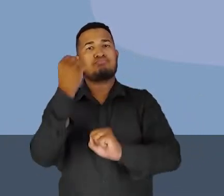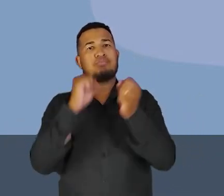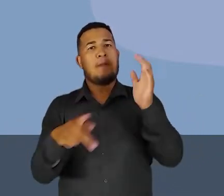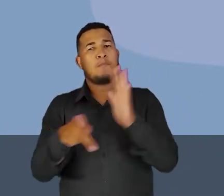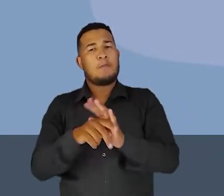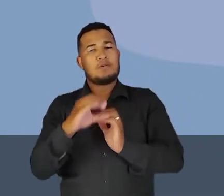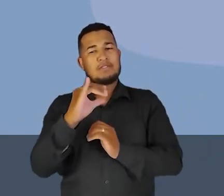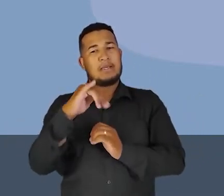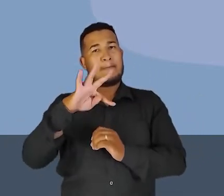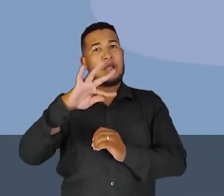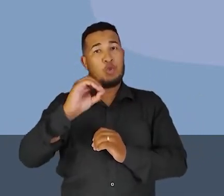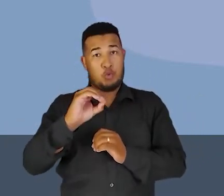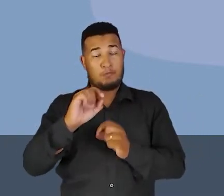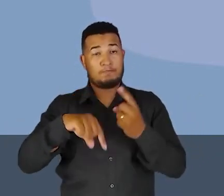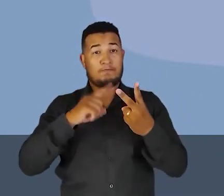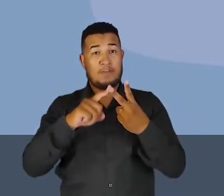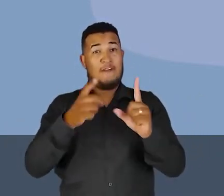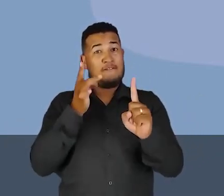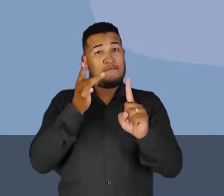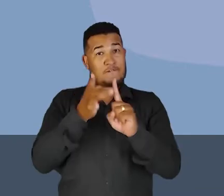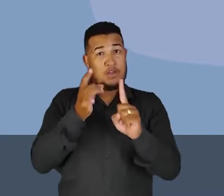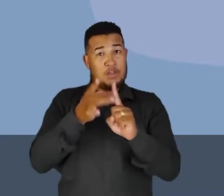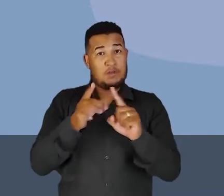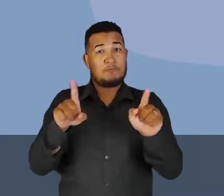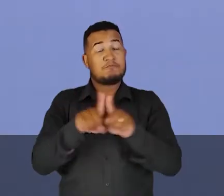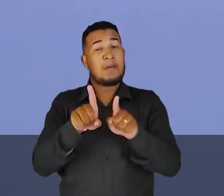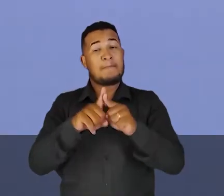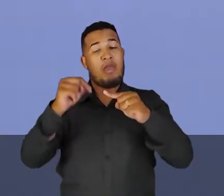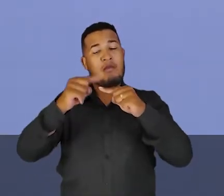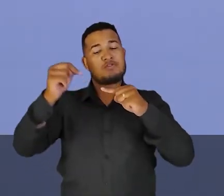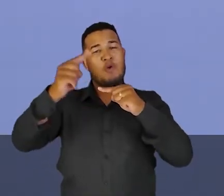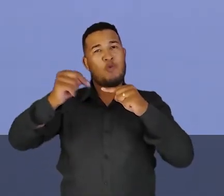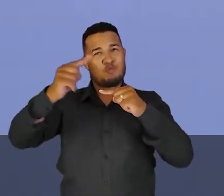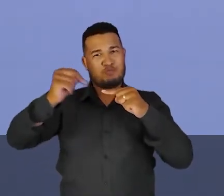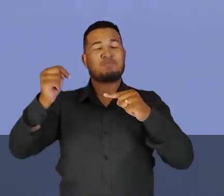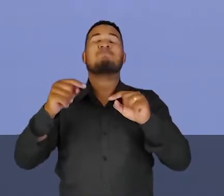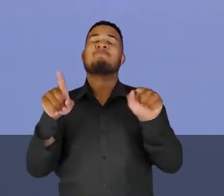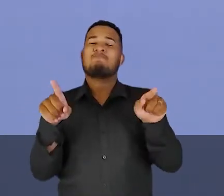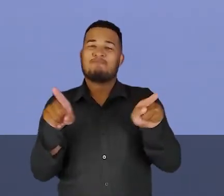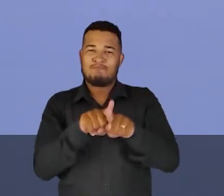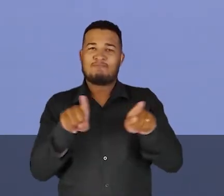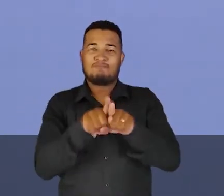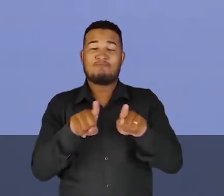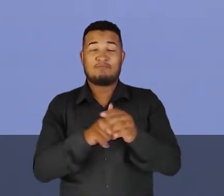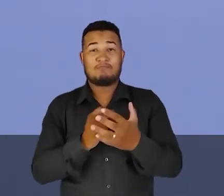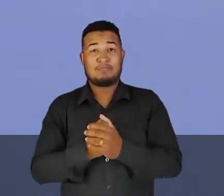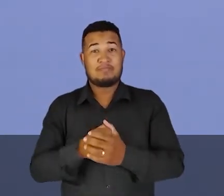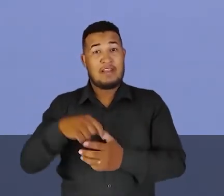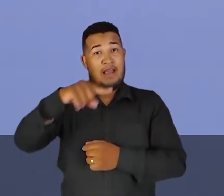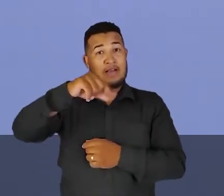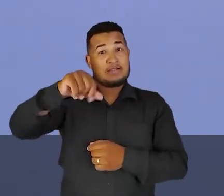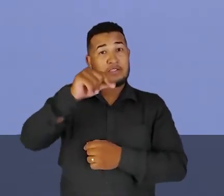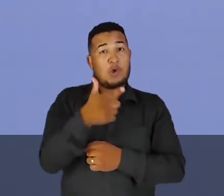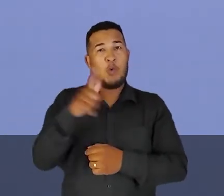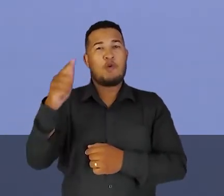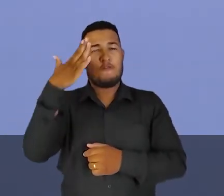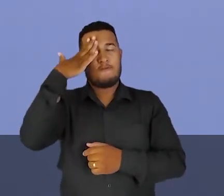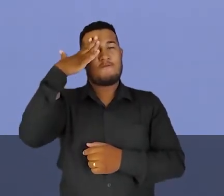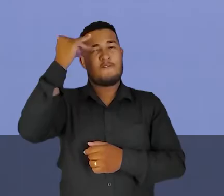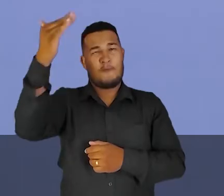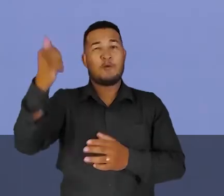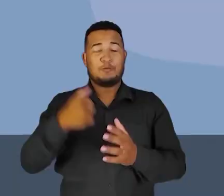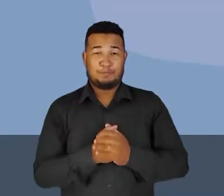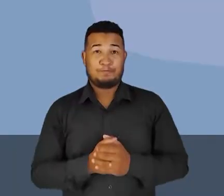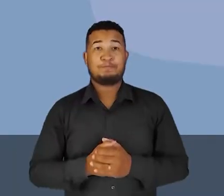na indústria de vidros e na indústria de esmaltes. Vamos ver mais um sal famoso aí pra gente. Vamos lá,